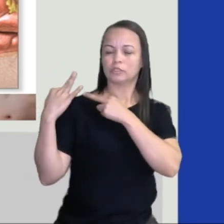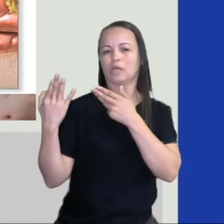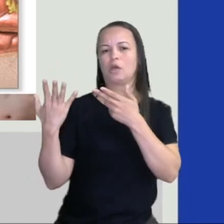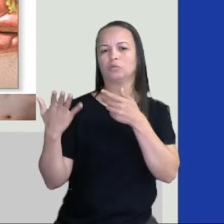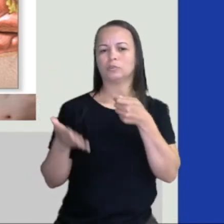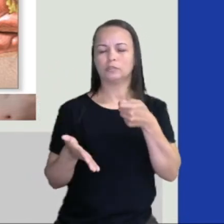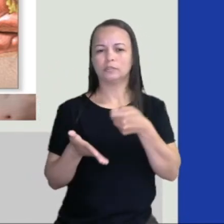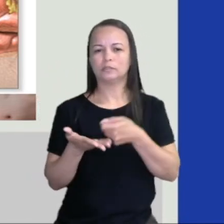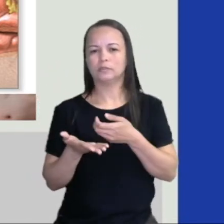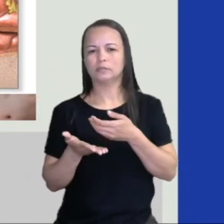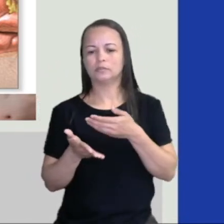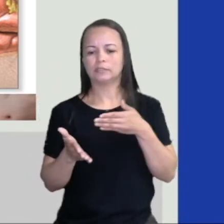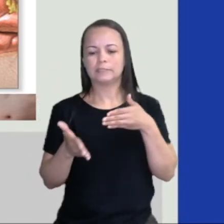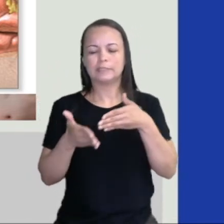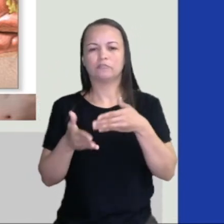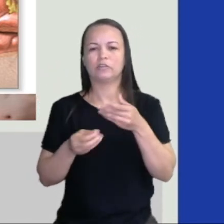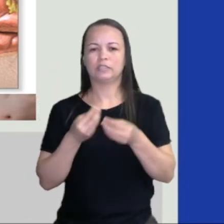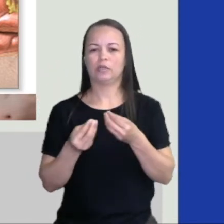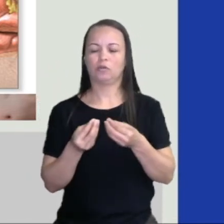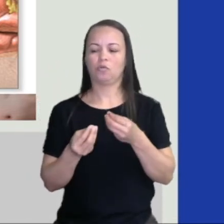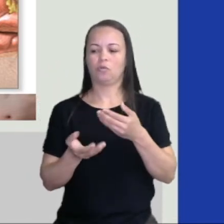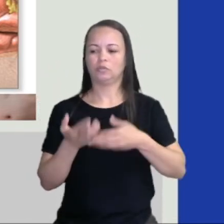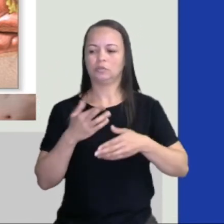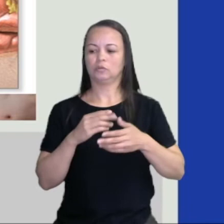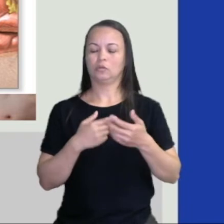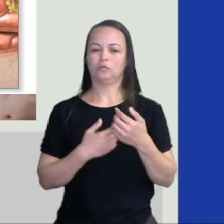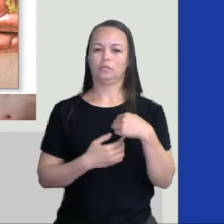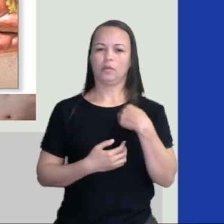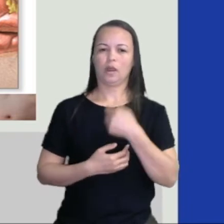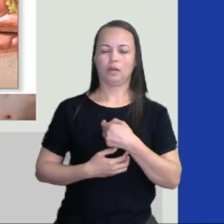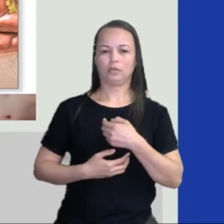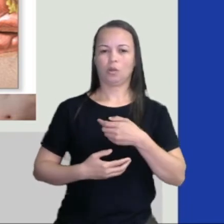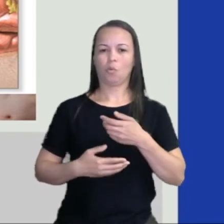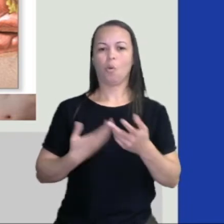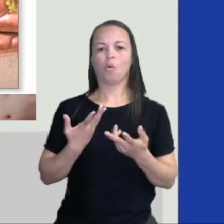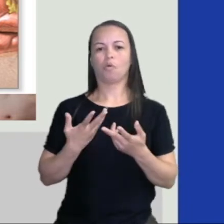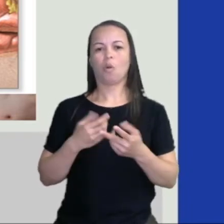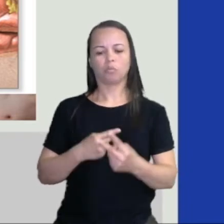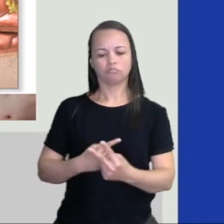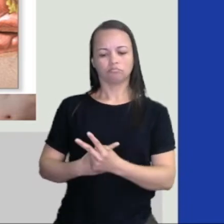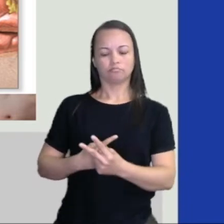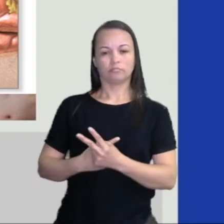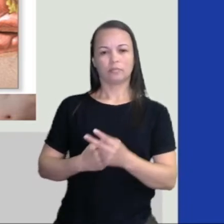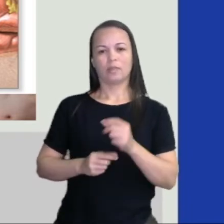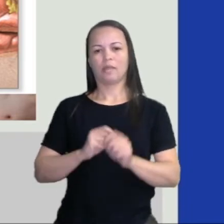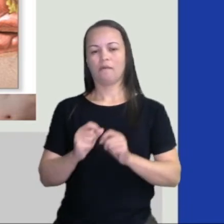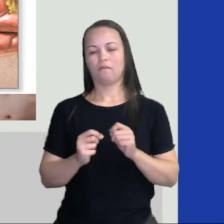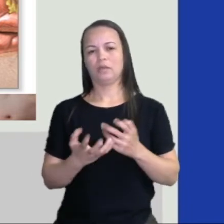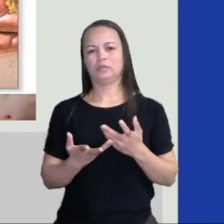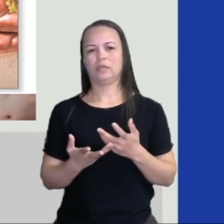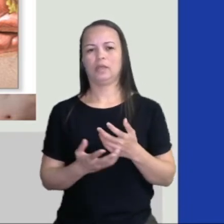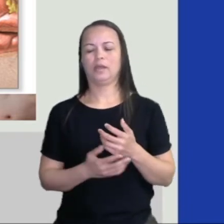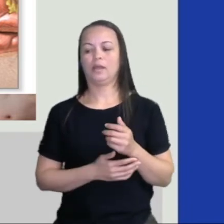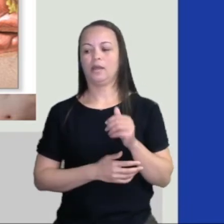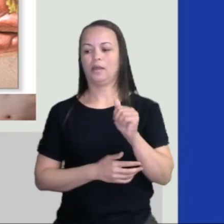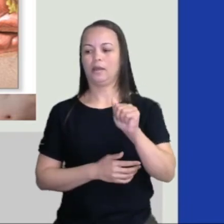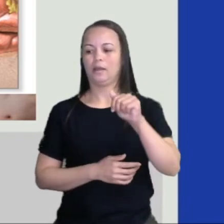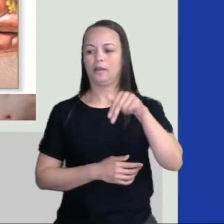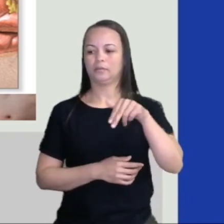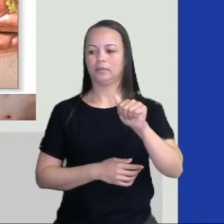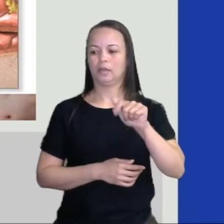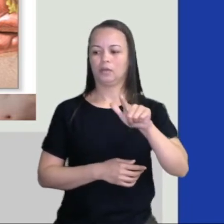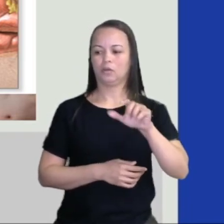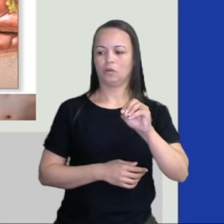uma relação íntima com o nosso aparato imunológico, órgão de defesa, tá? É análogo às tonsilas, que